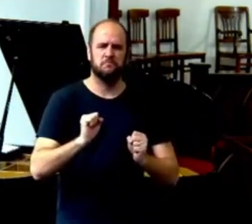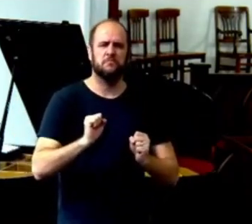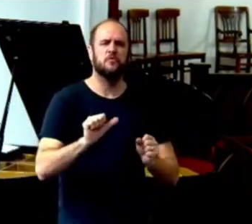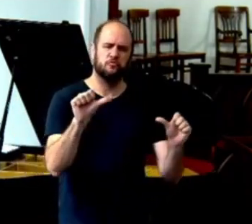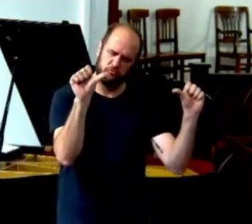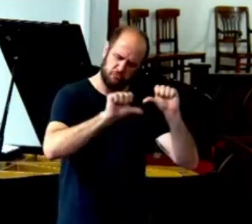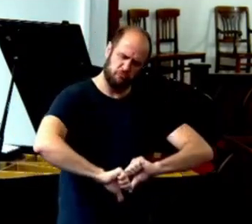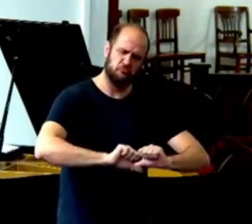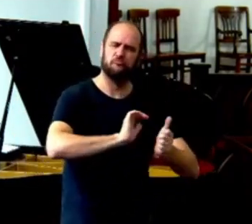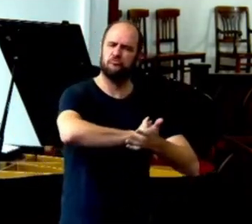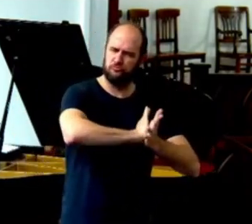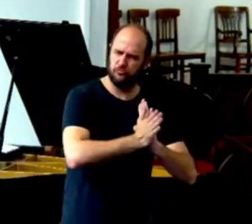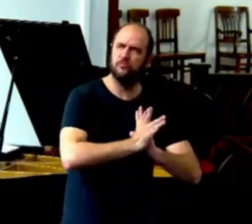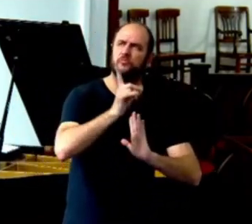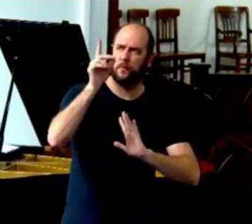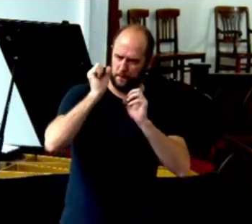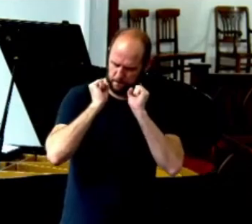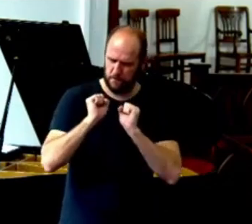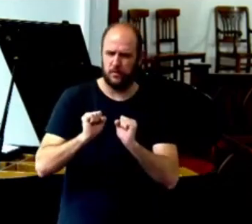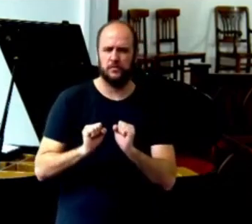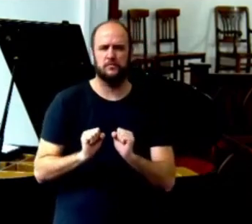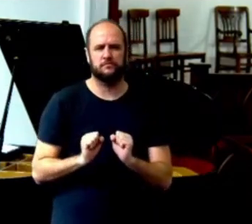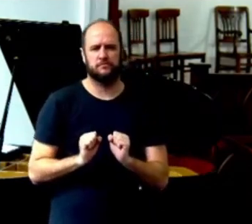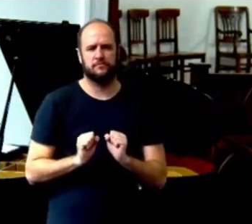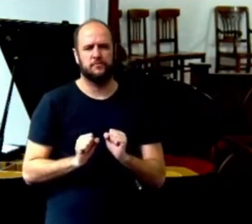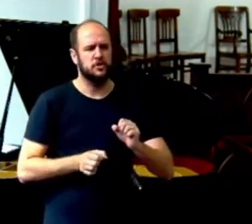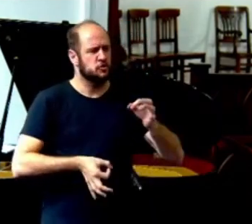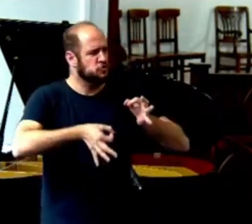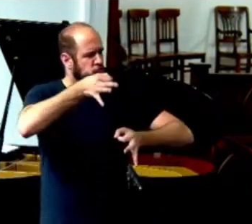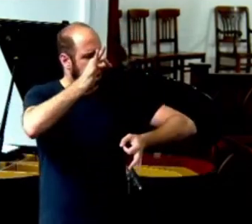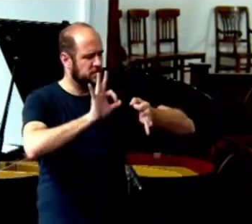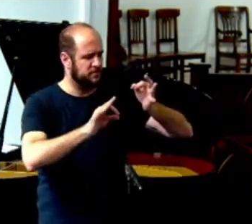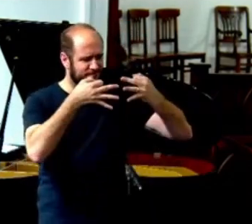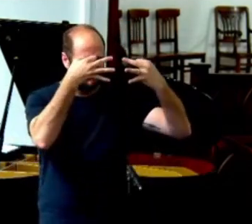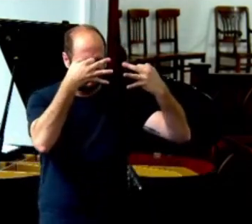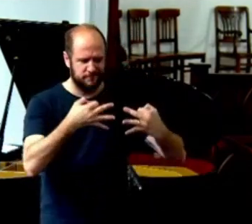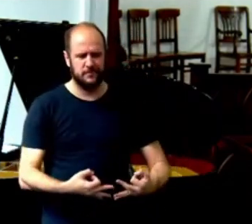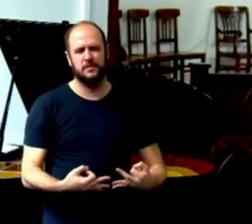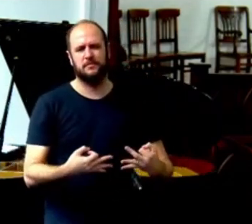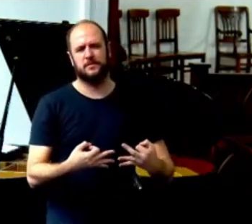condenar e destruir, e julgar perfeitamente